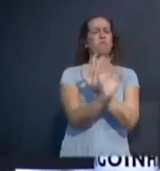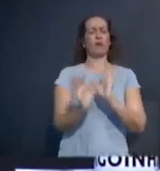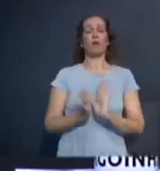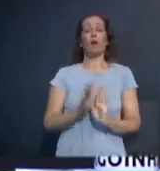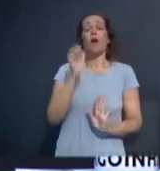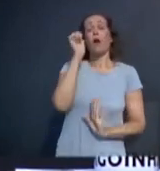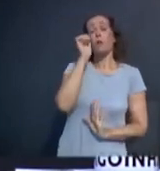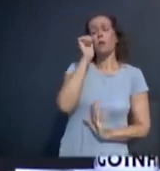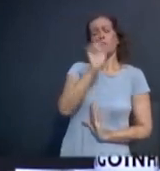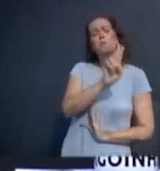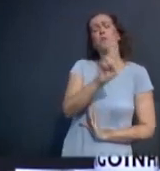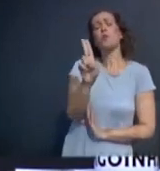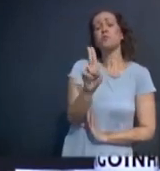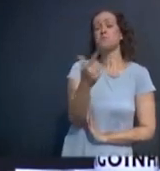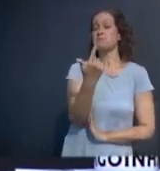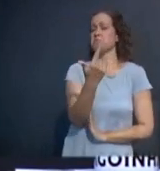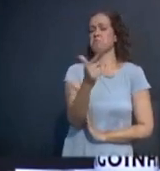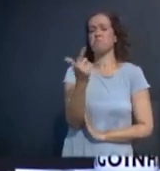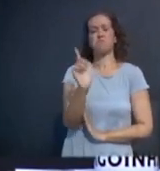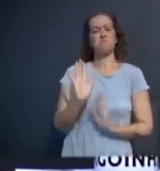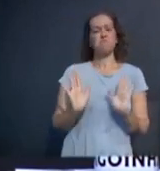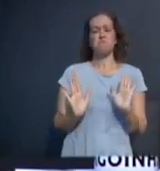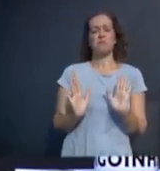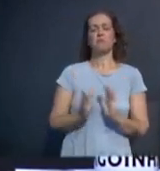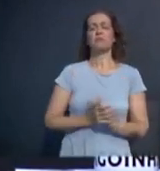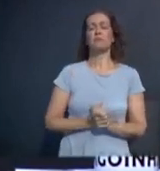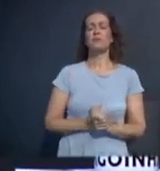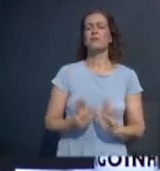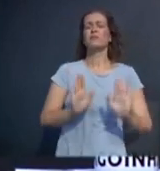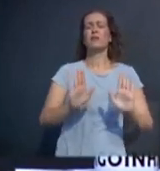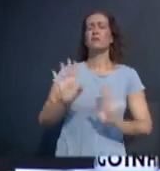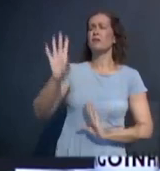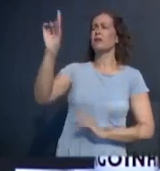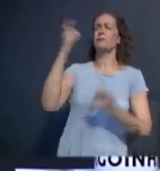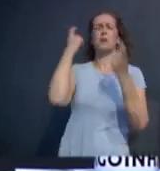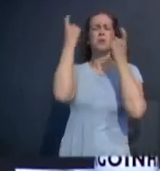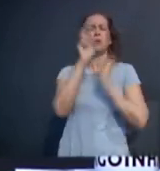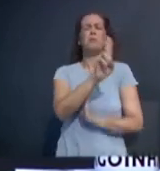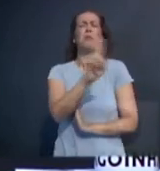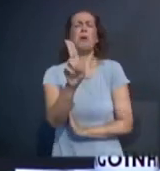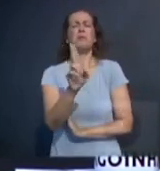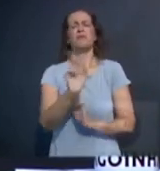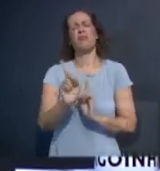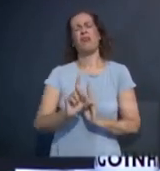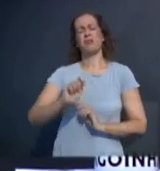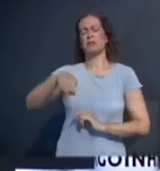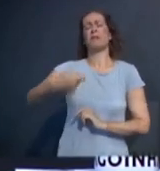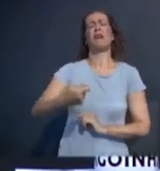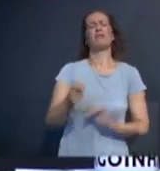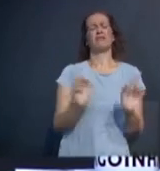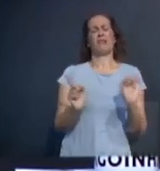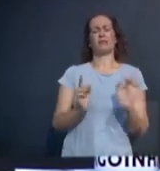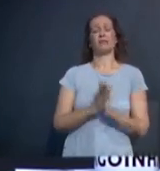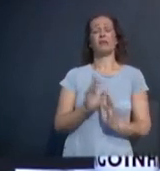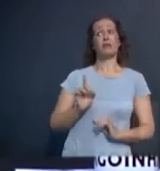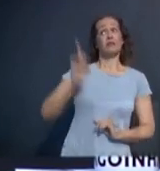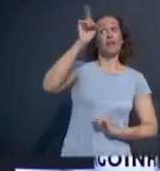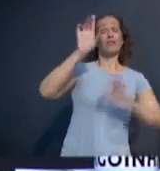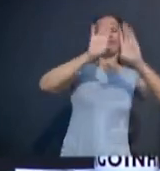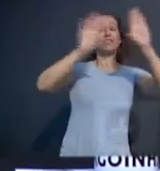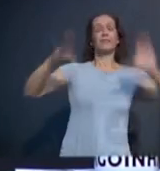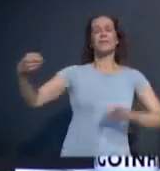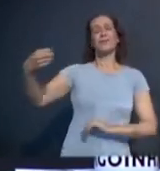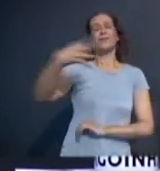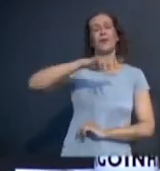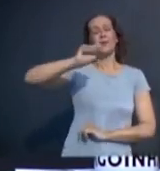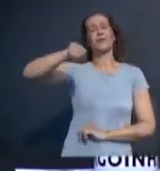nome dela aqui. E Deus não se importa com isso, porque todos nós vamos ter um novo nome.